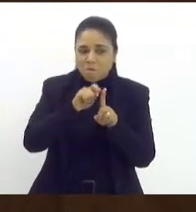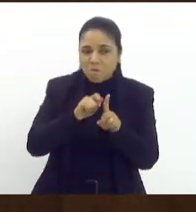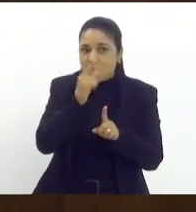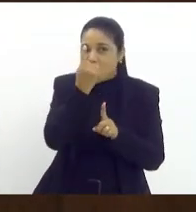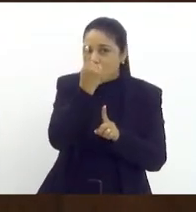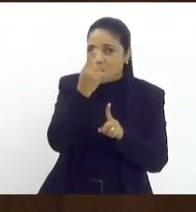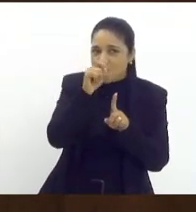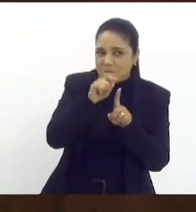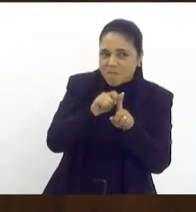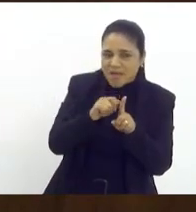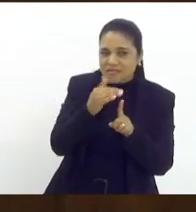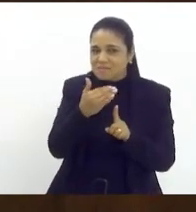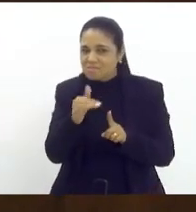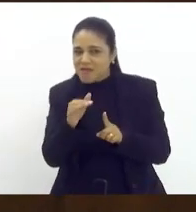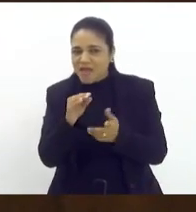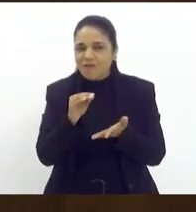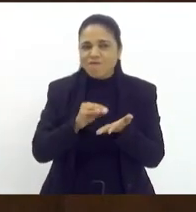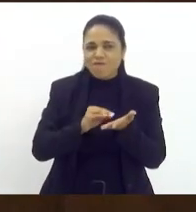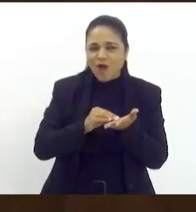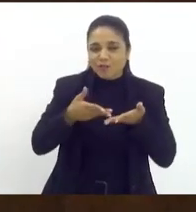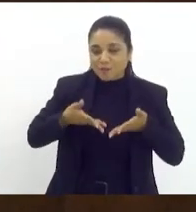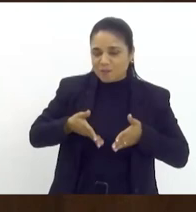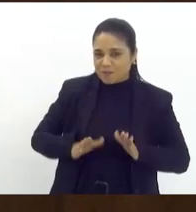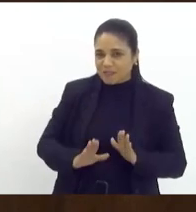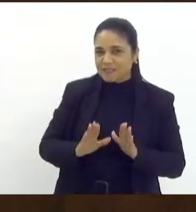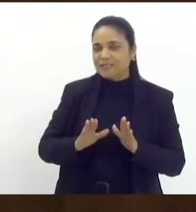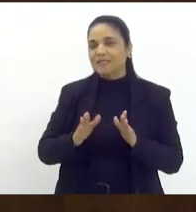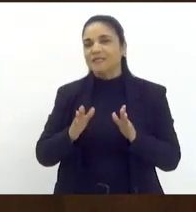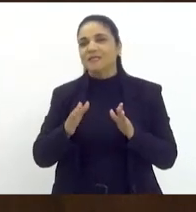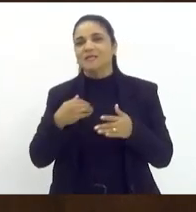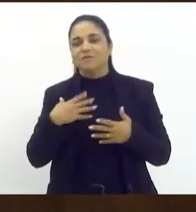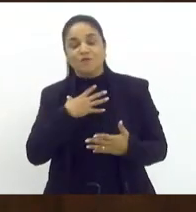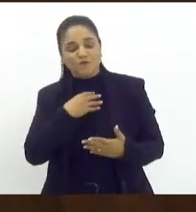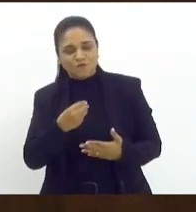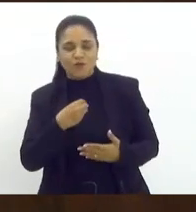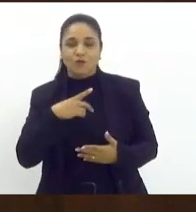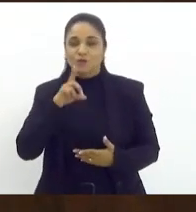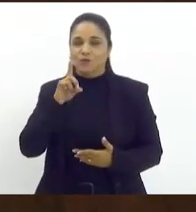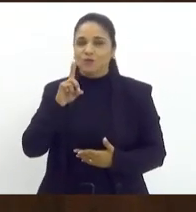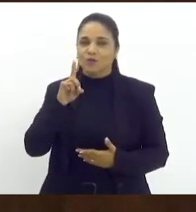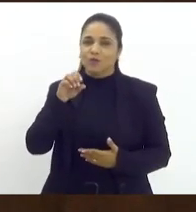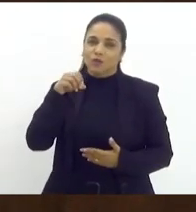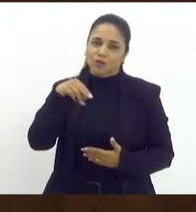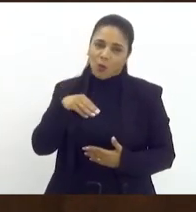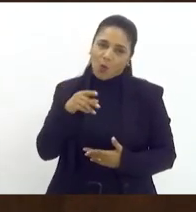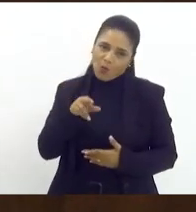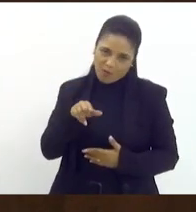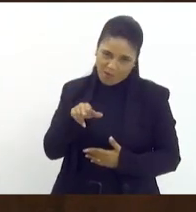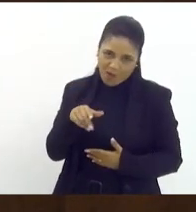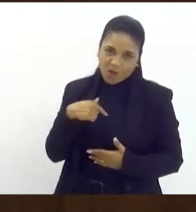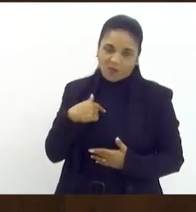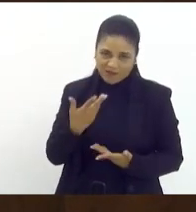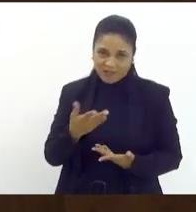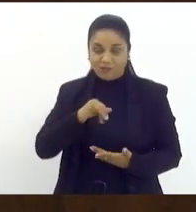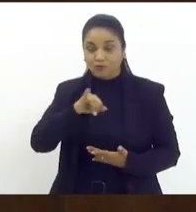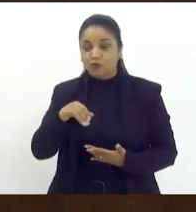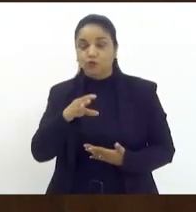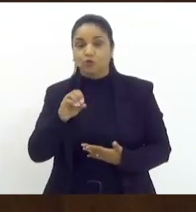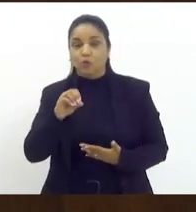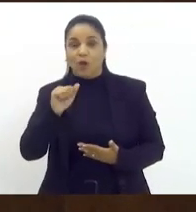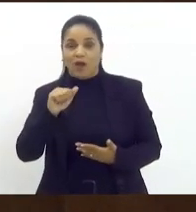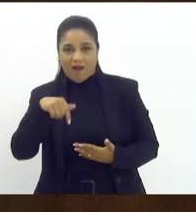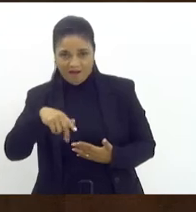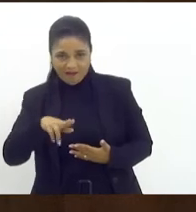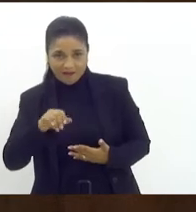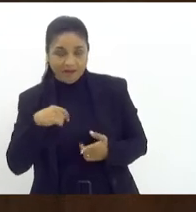o irmão do Dom nosso filho toma muito feliz e dizer aos pais compram com a sua obrigação que não deve